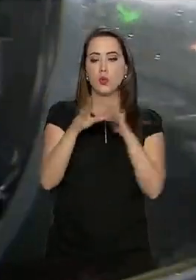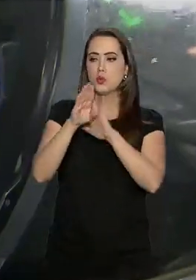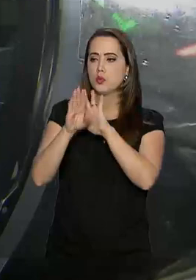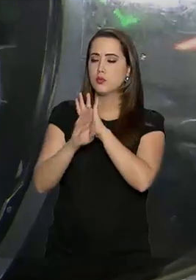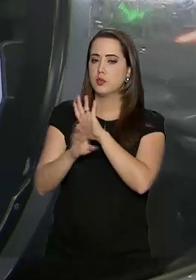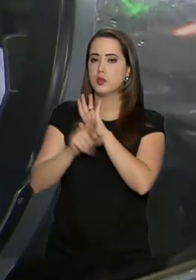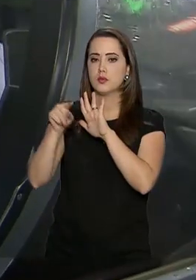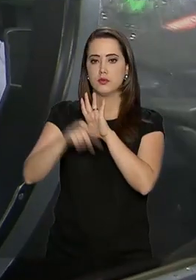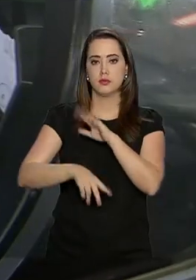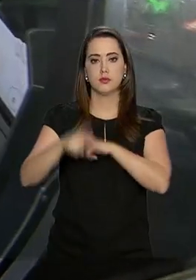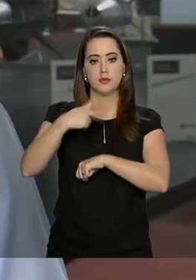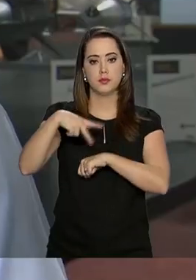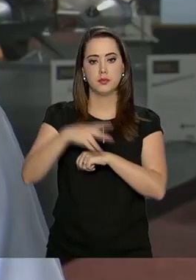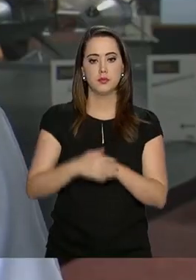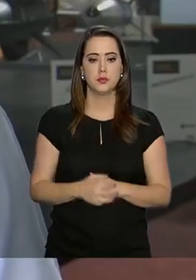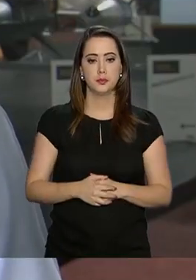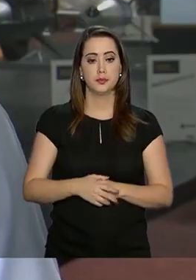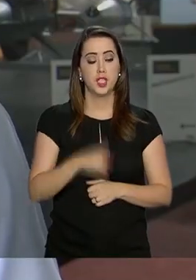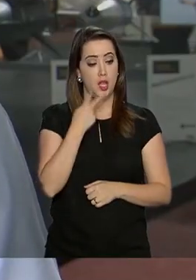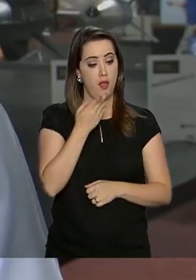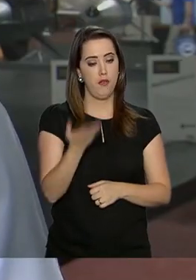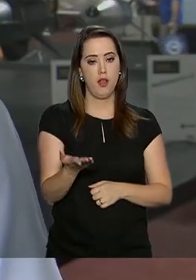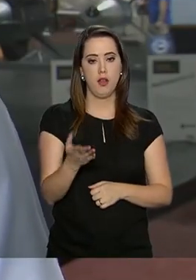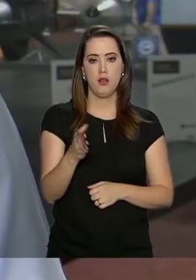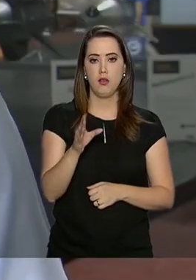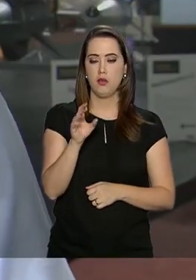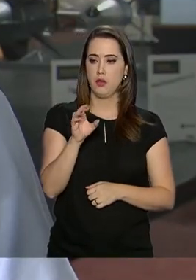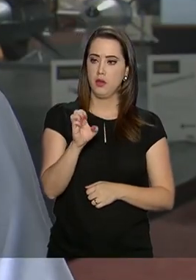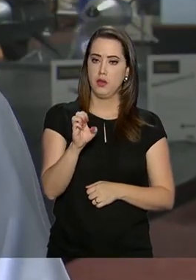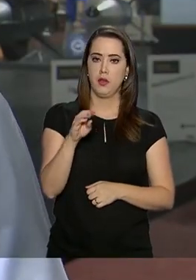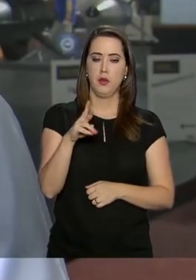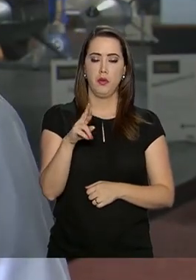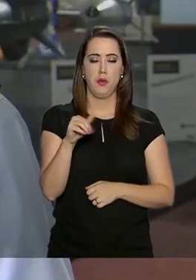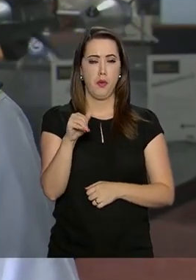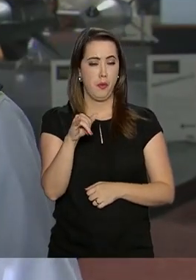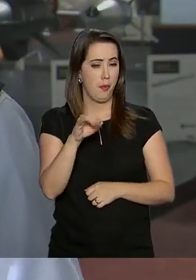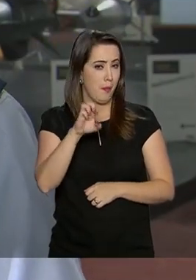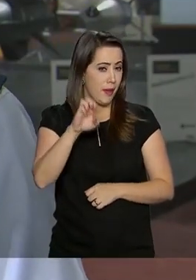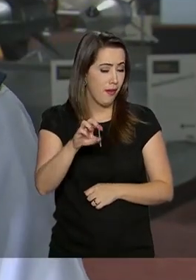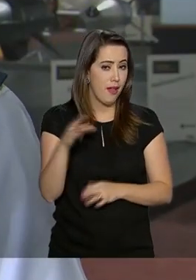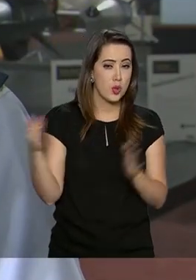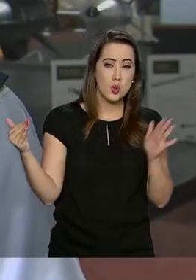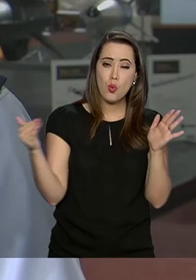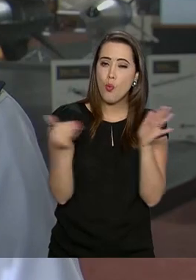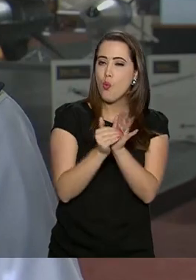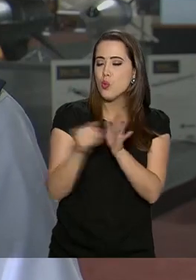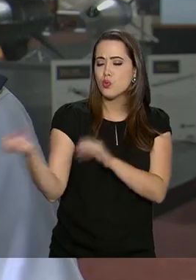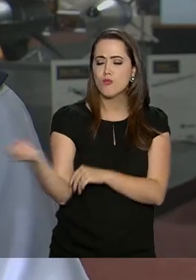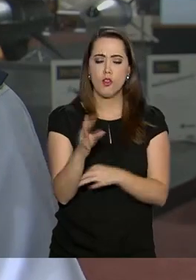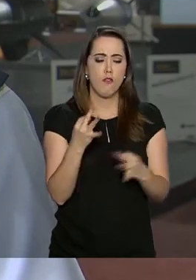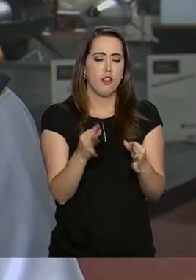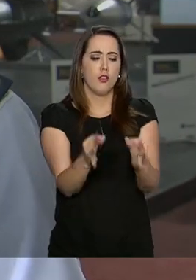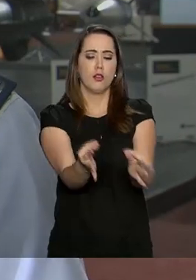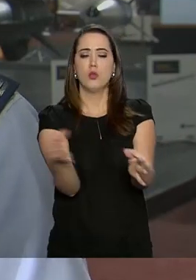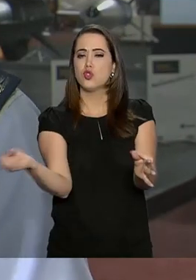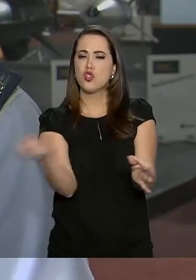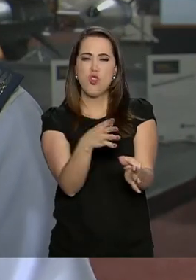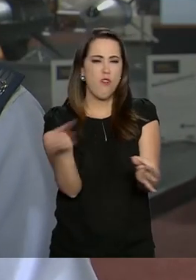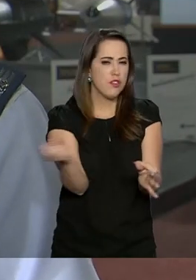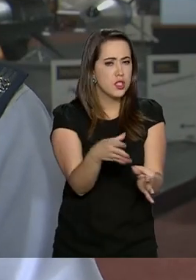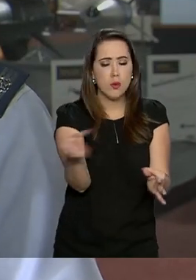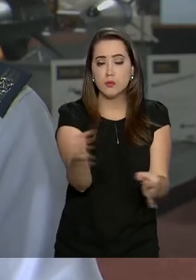projetos aqui no país. Eu diria que a Embraer entrará na última geração do que há de tecnologia, de